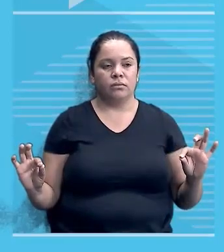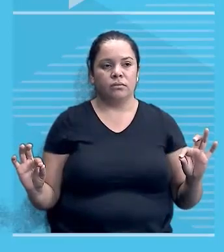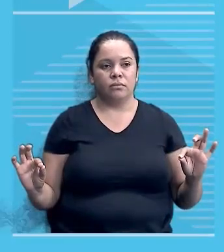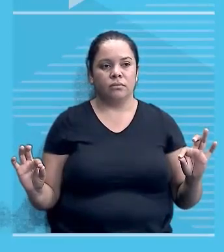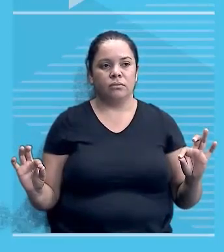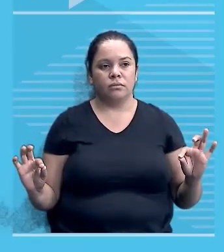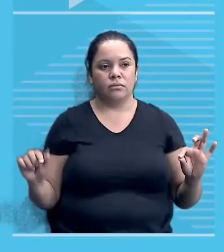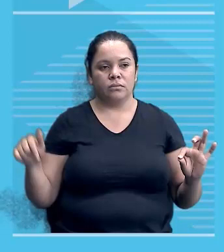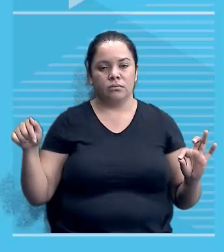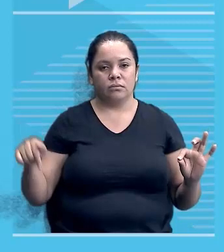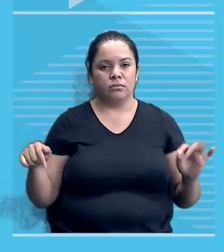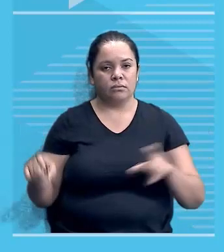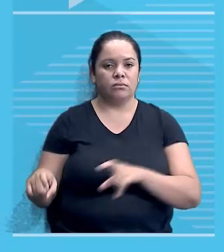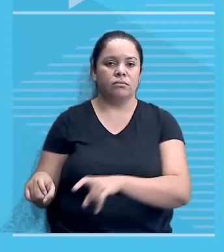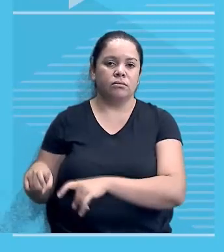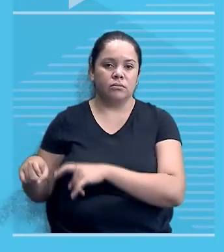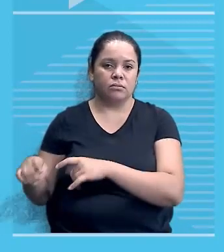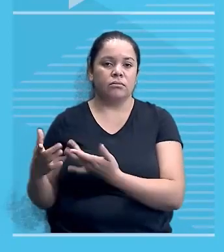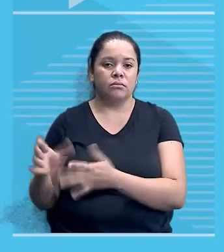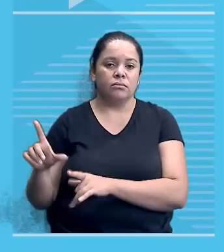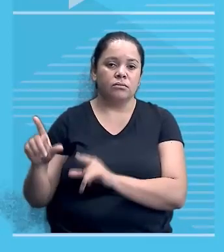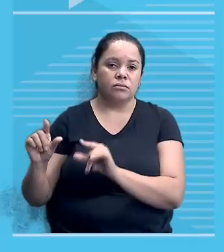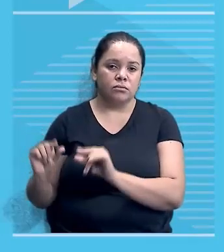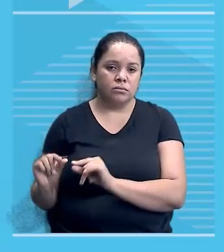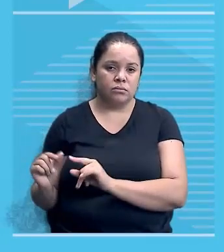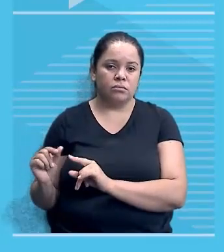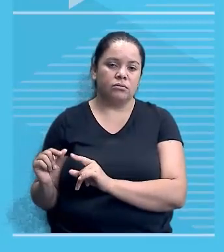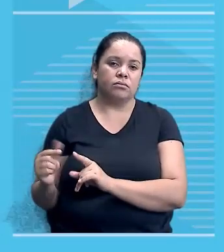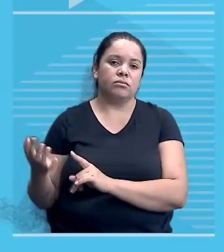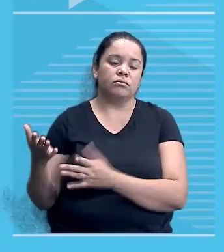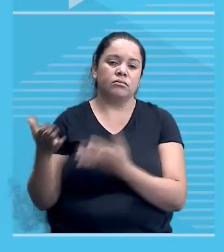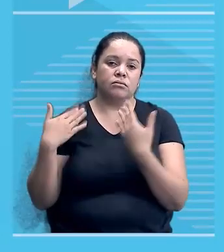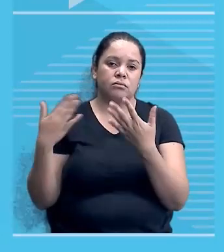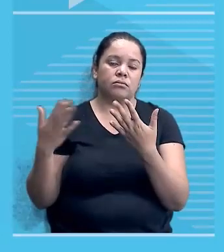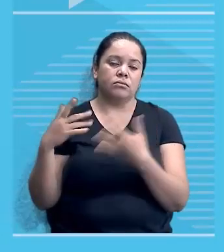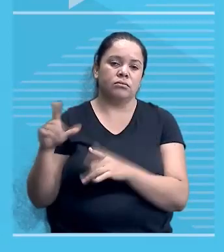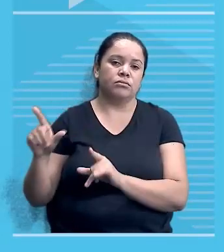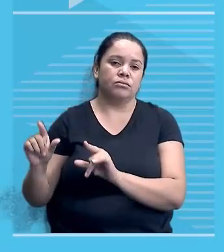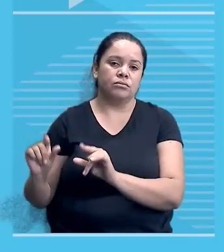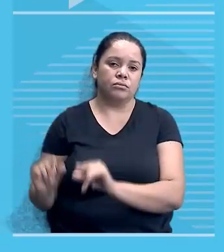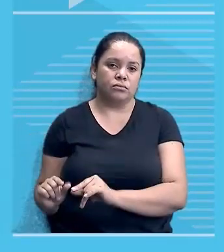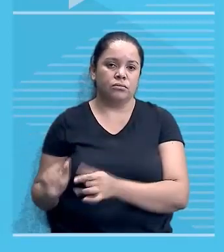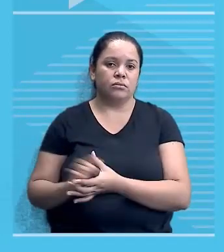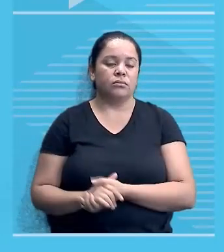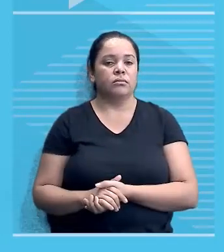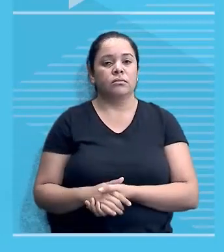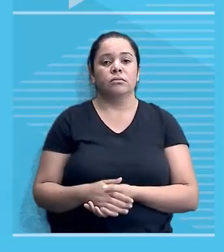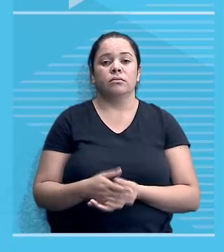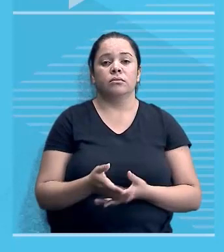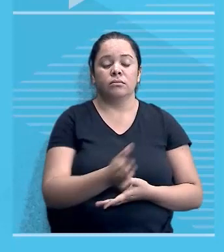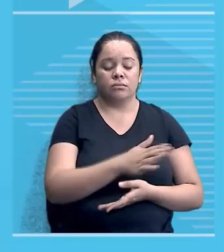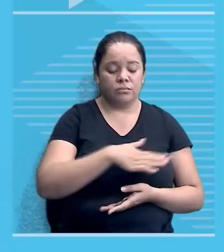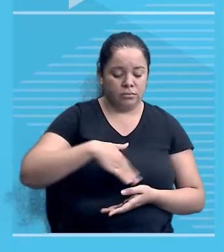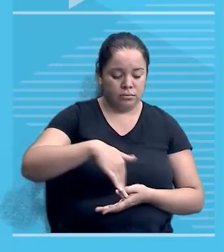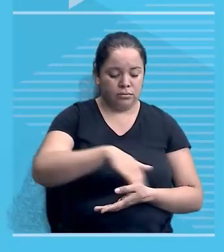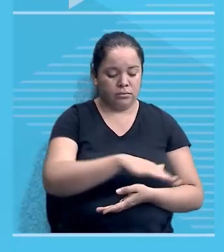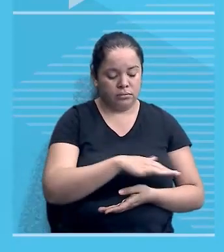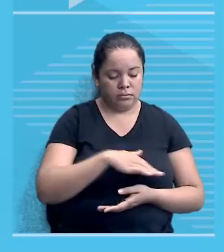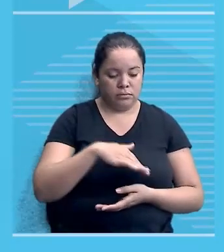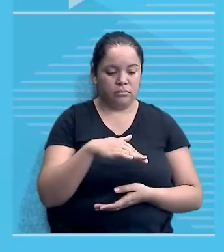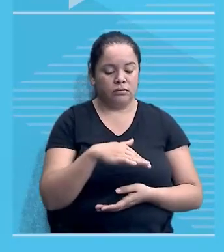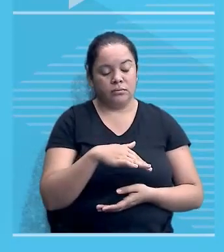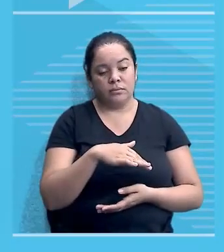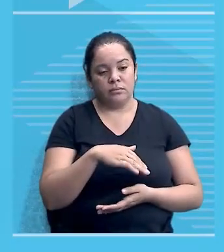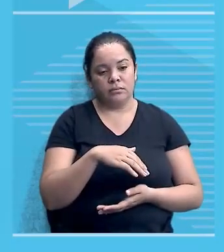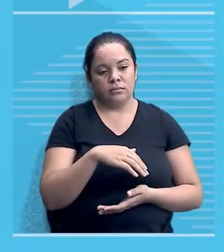carros reduz então o que que acontece isso significa dizer que a área mais periférica a área Mais afastada do centro